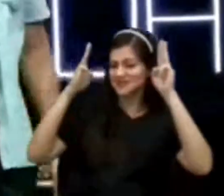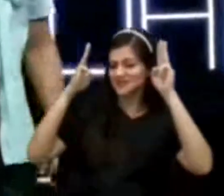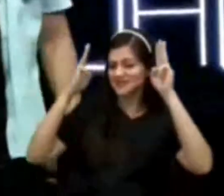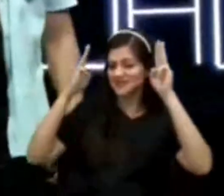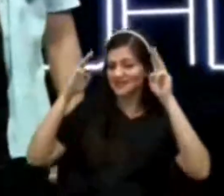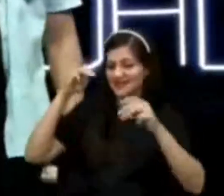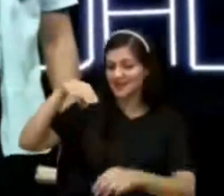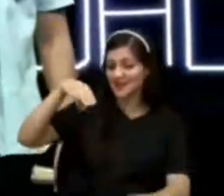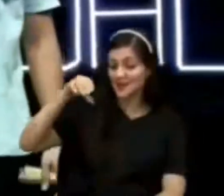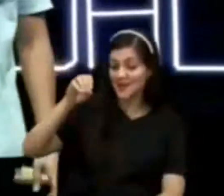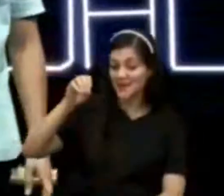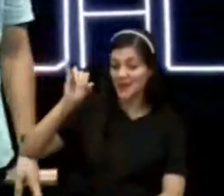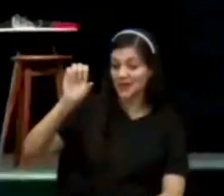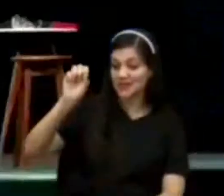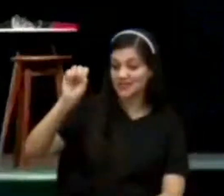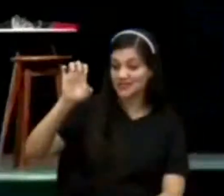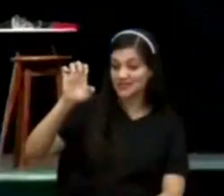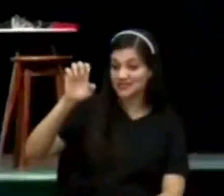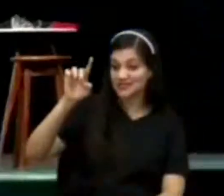Outro chute.